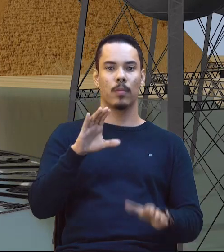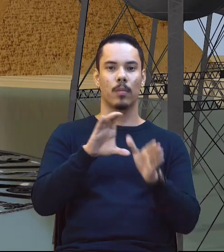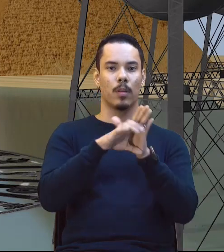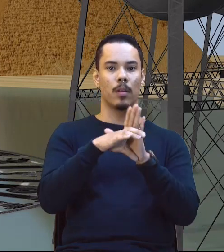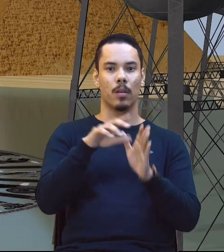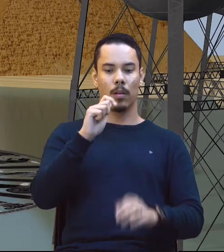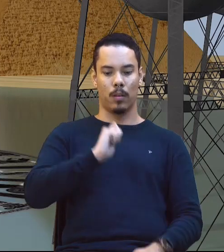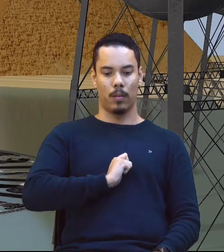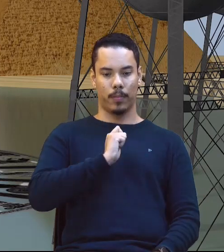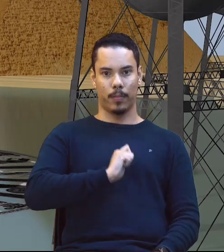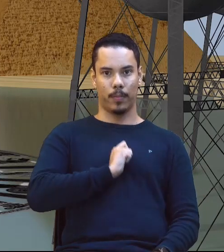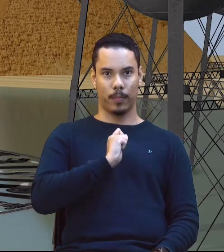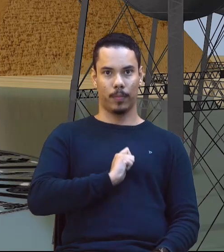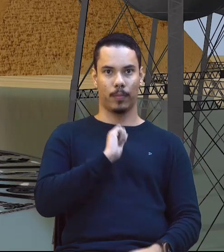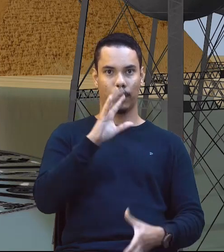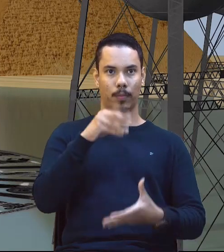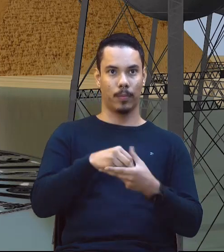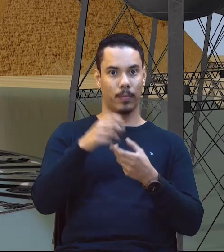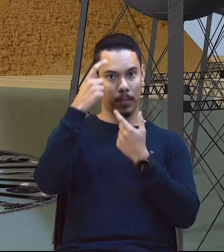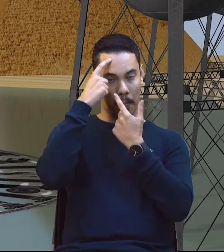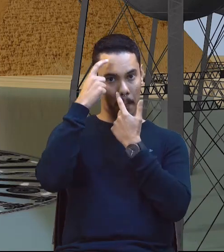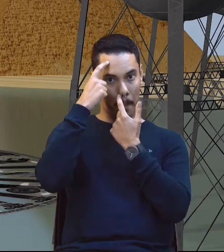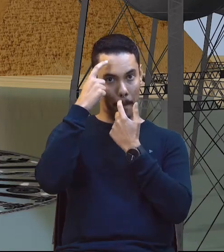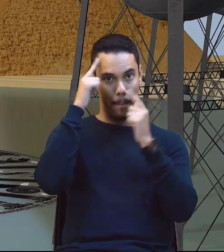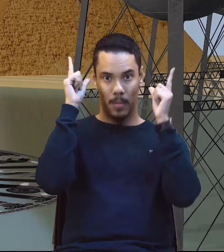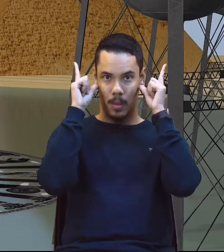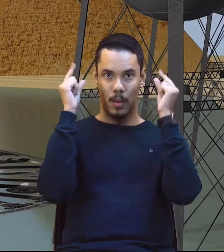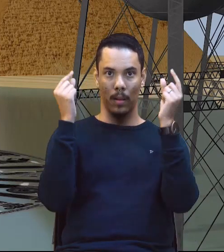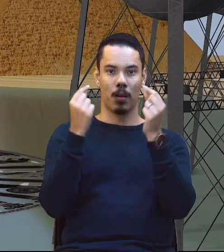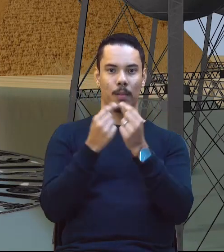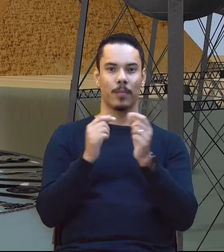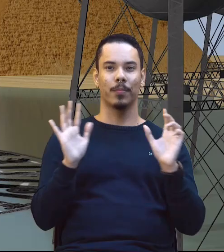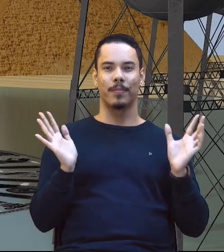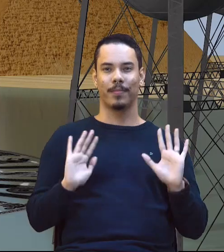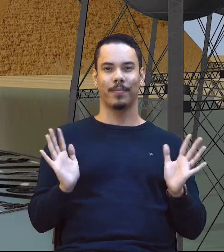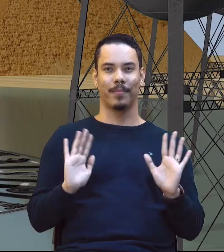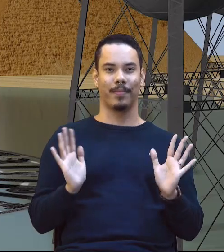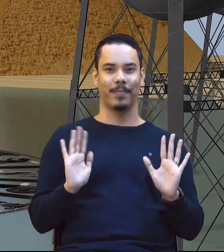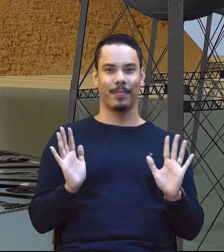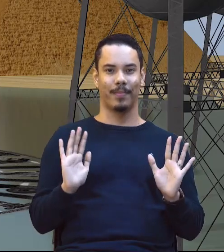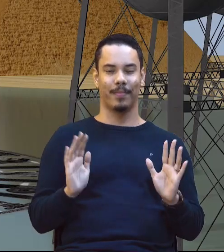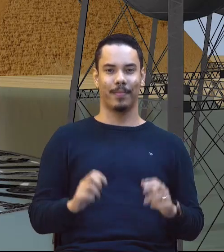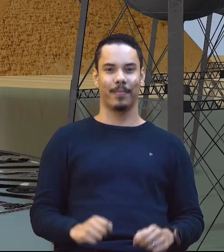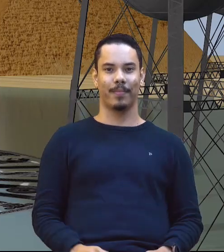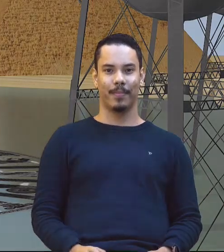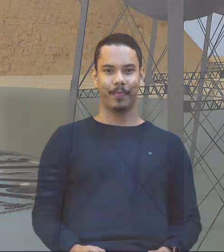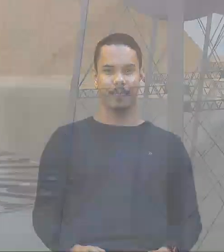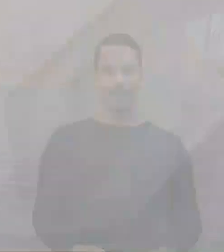antropologia lá no pensamento dos gregos antigos. Tchau, tchau, pessoal, e até a próxima!